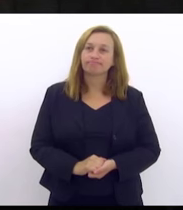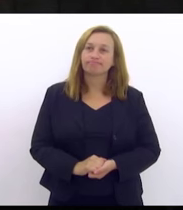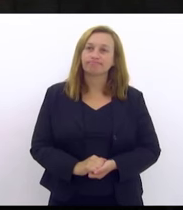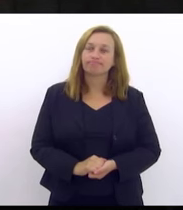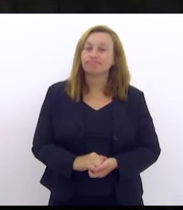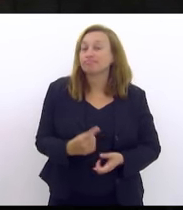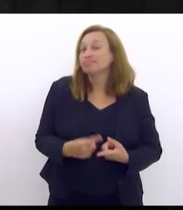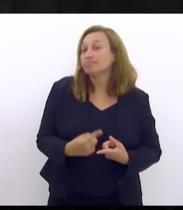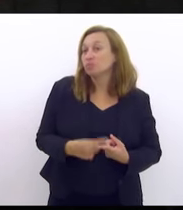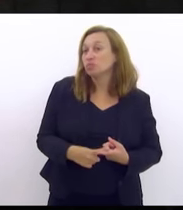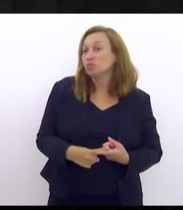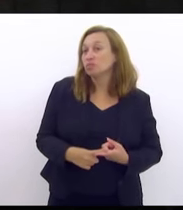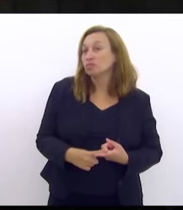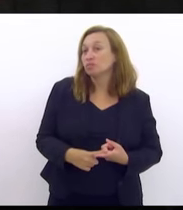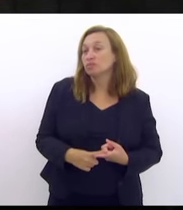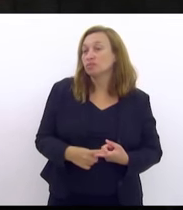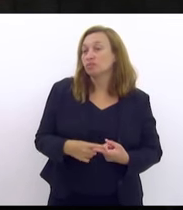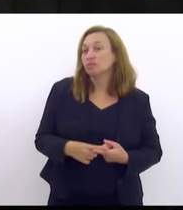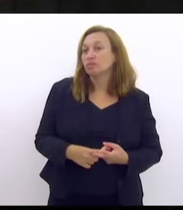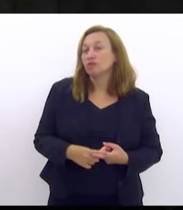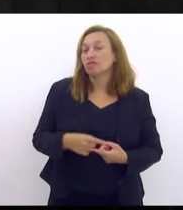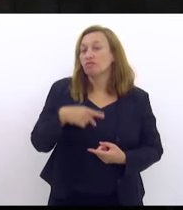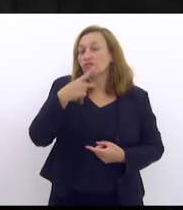porque ele pautou ali temas